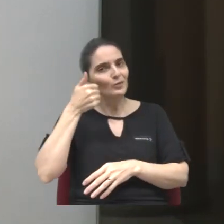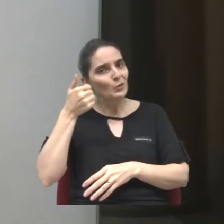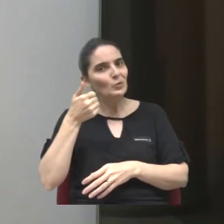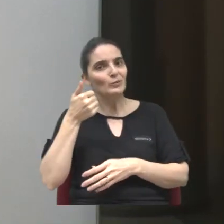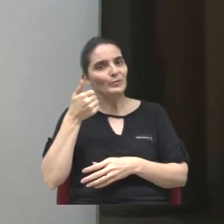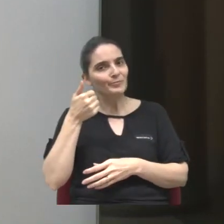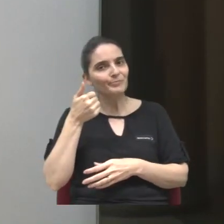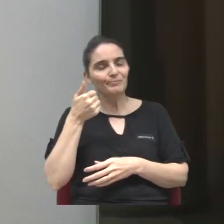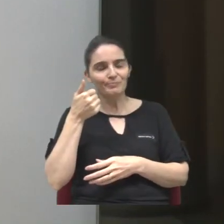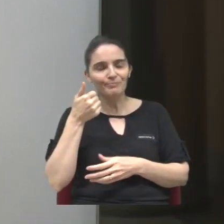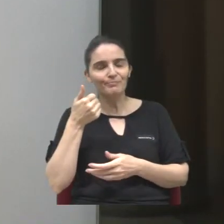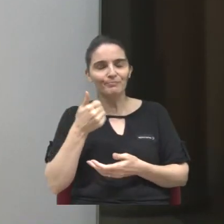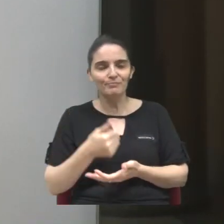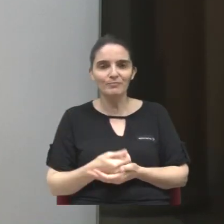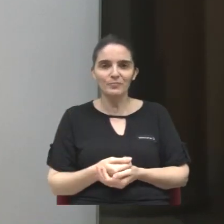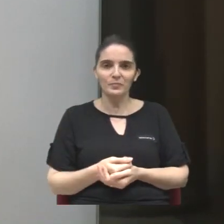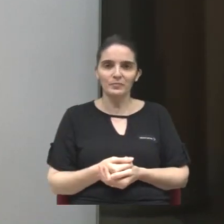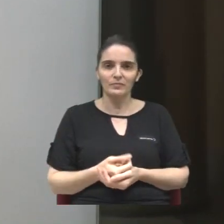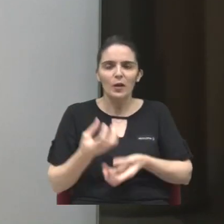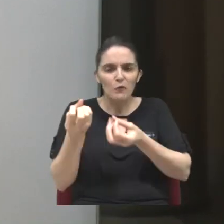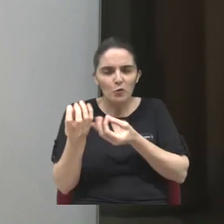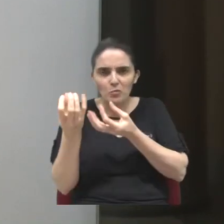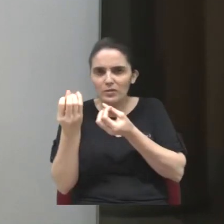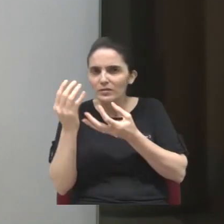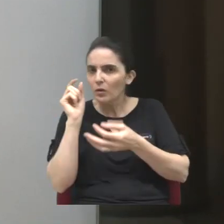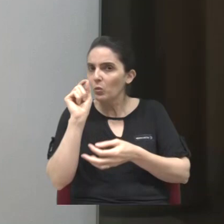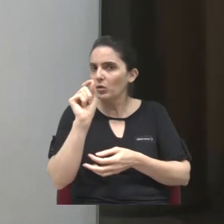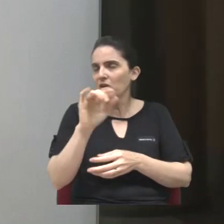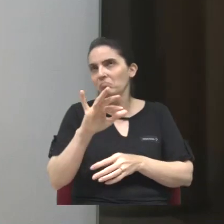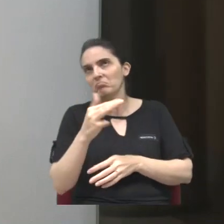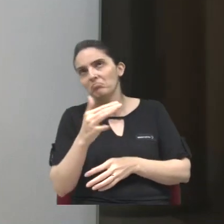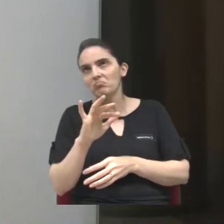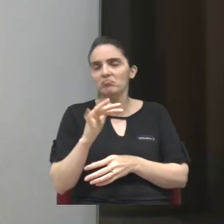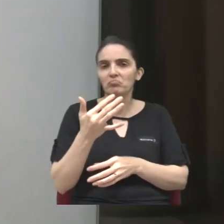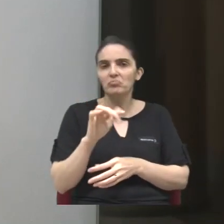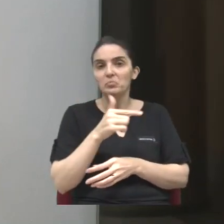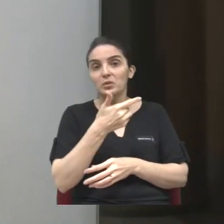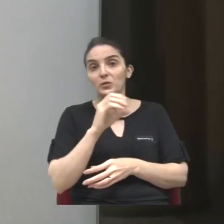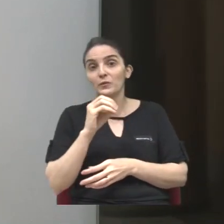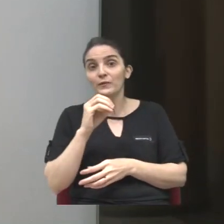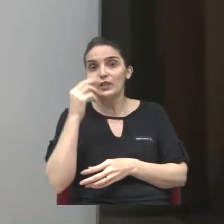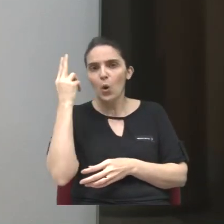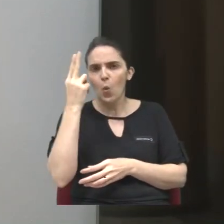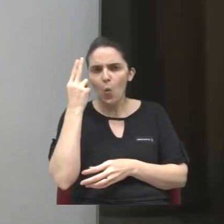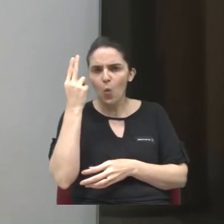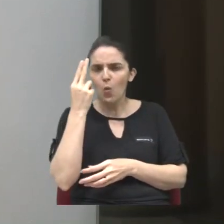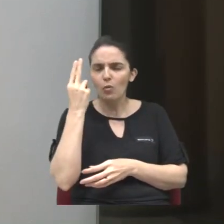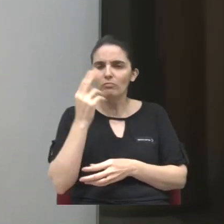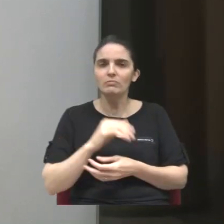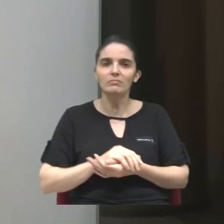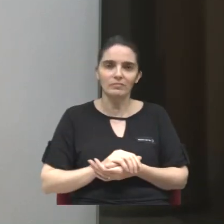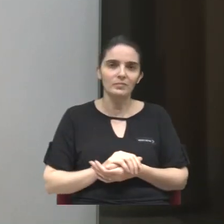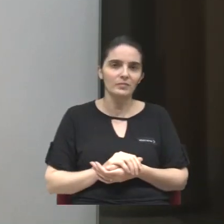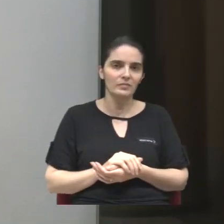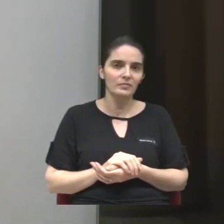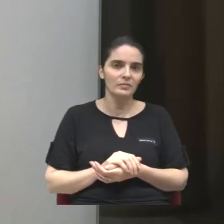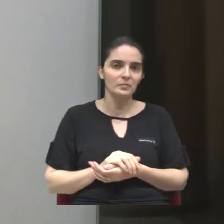Temos informações de que cerca de 20 ambulâncias, quando a gente tinha, acho que